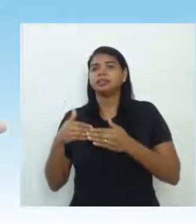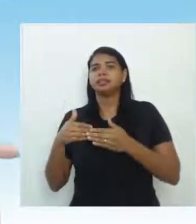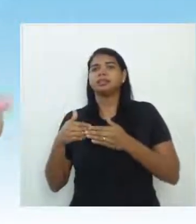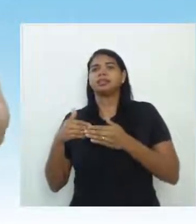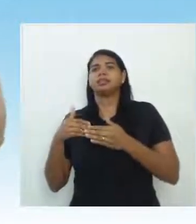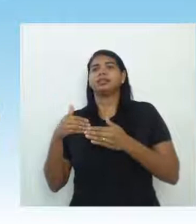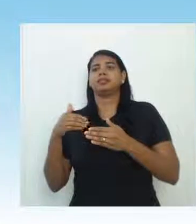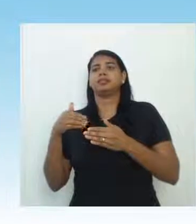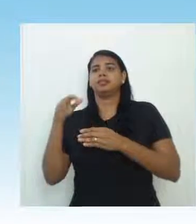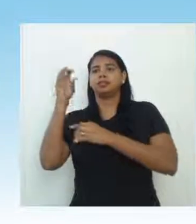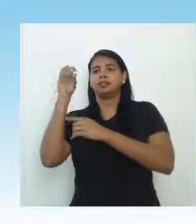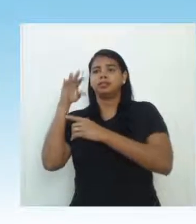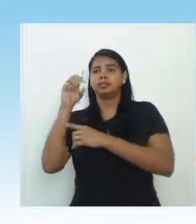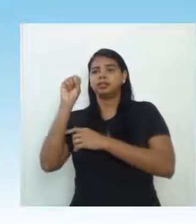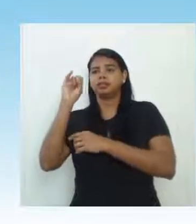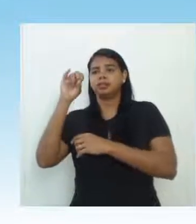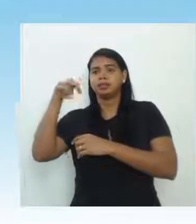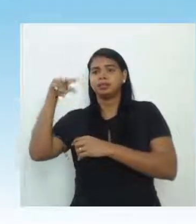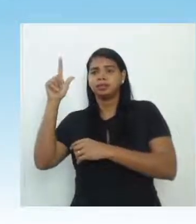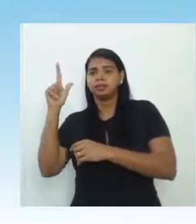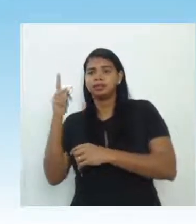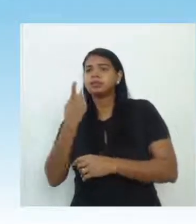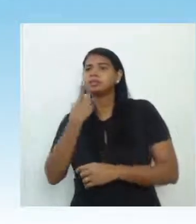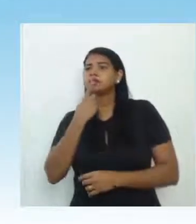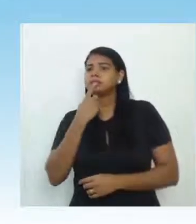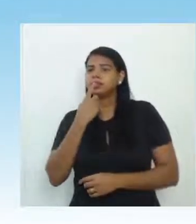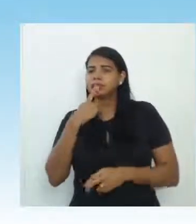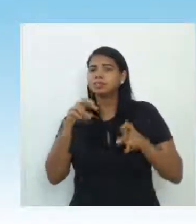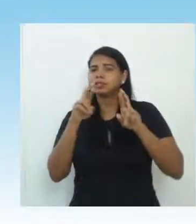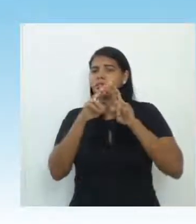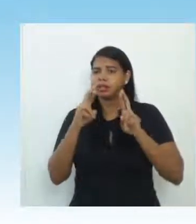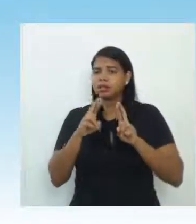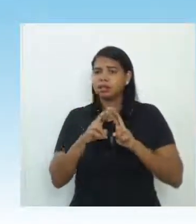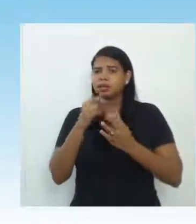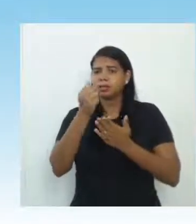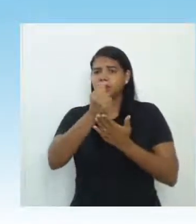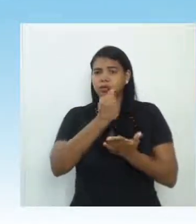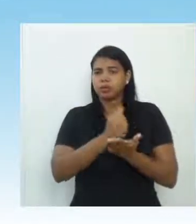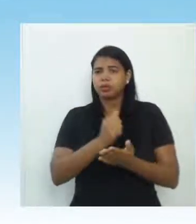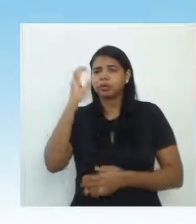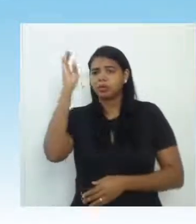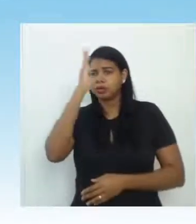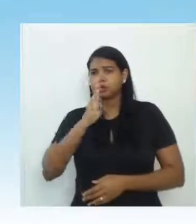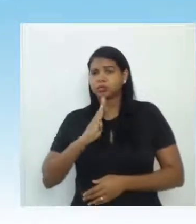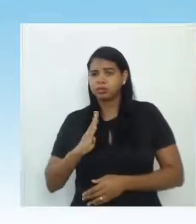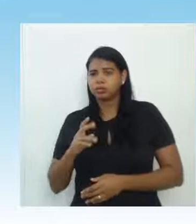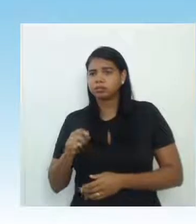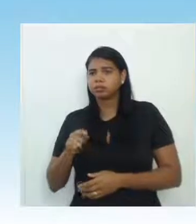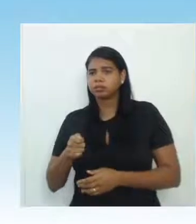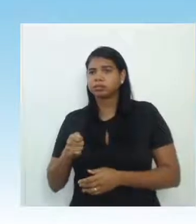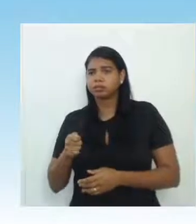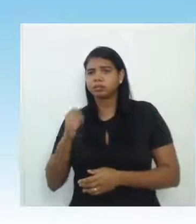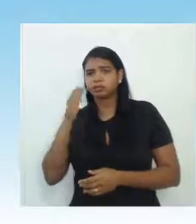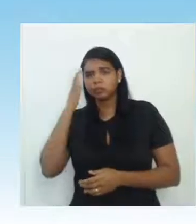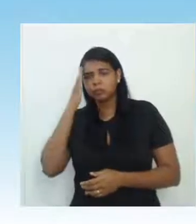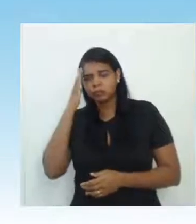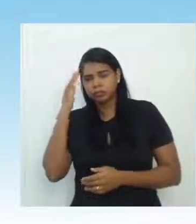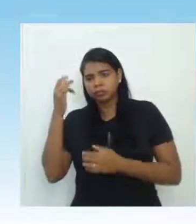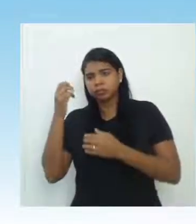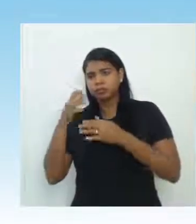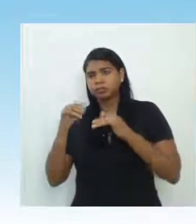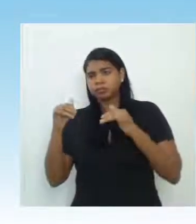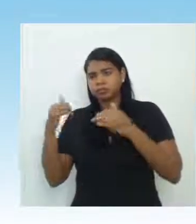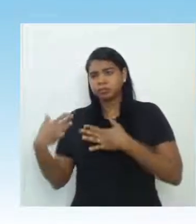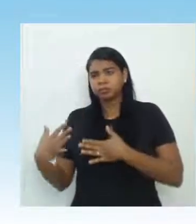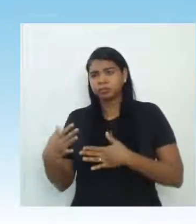sinal vermelho. A gente tem no Código de Trânsito Brasileiro uma norma que ela é restritiva, ela é proibitiva. Ela diz a você que não